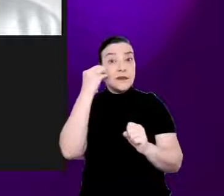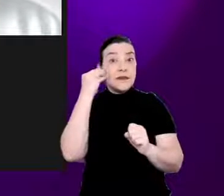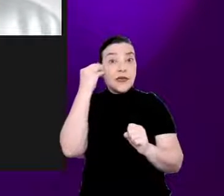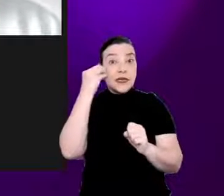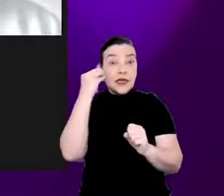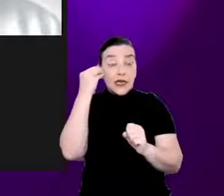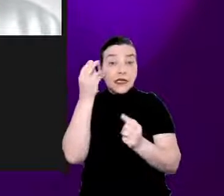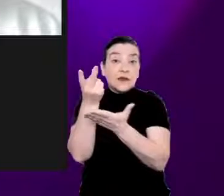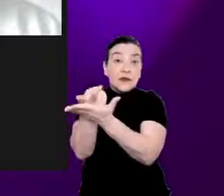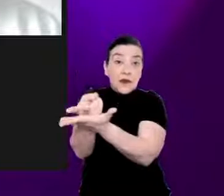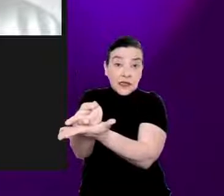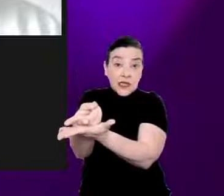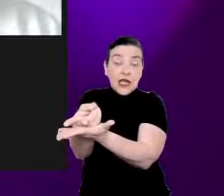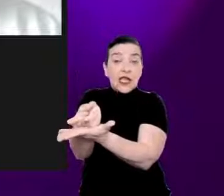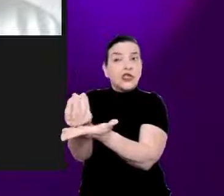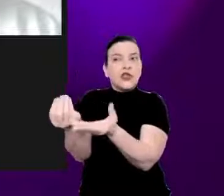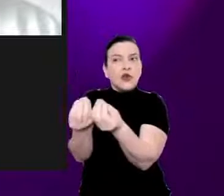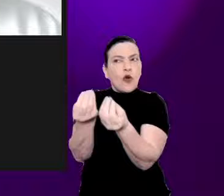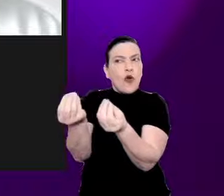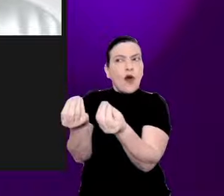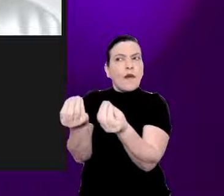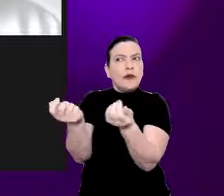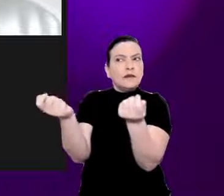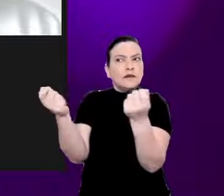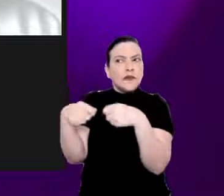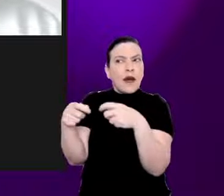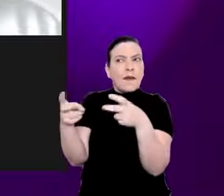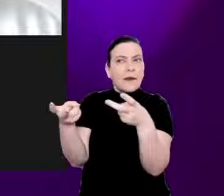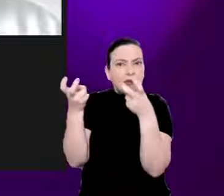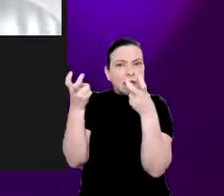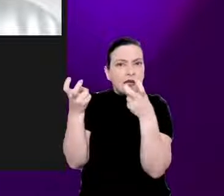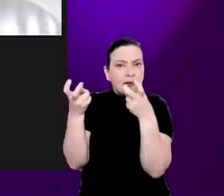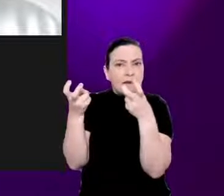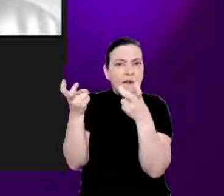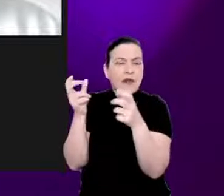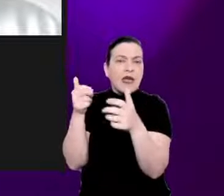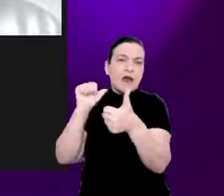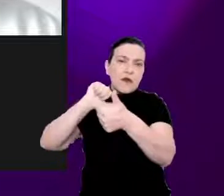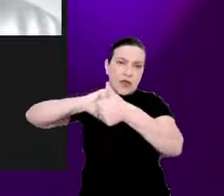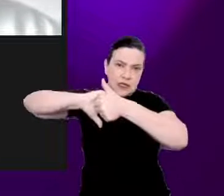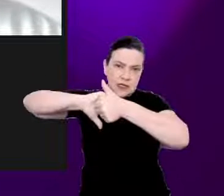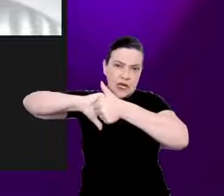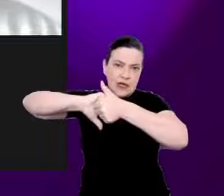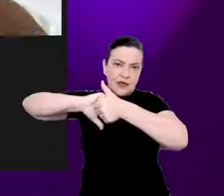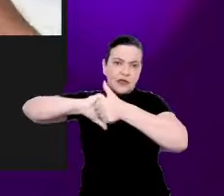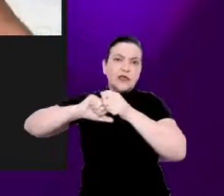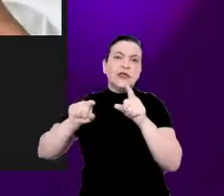do paciente como direcionador de qualidade, né? As medidas de